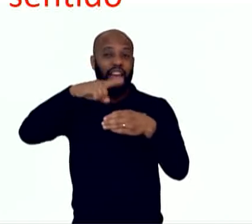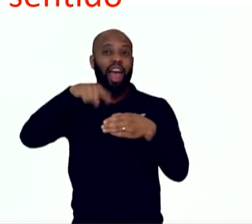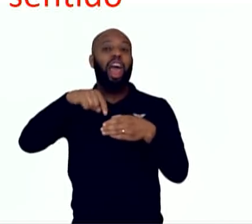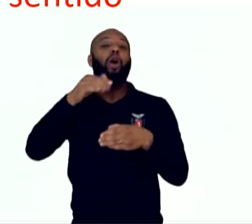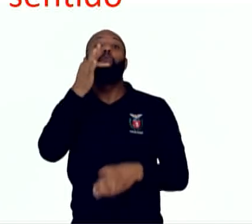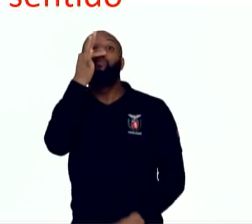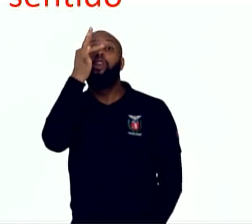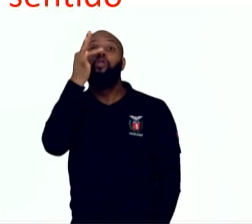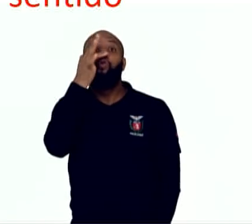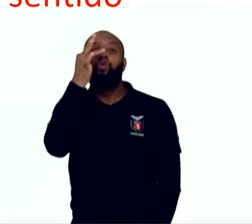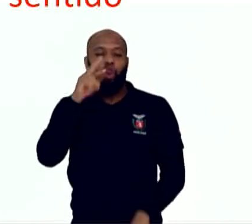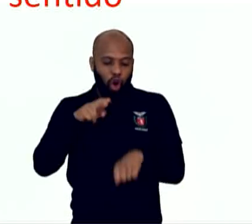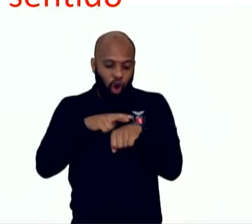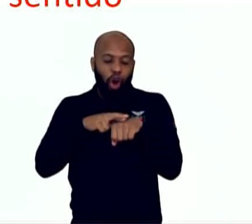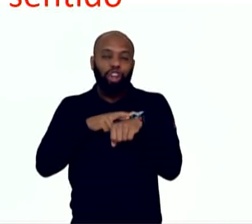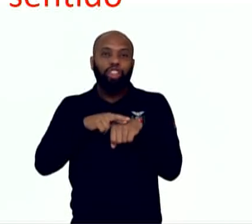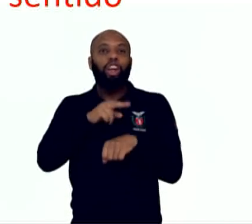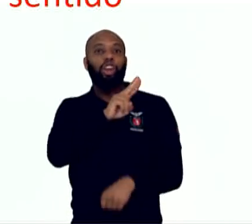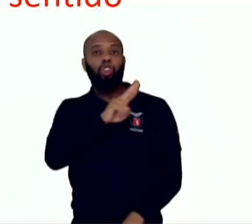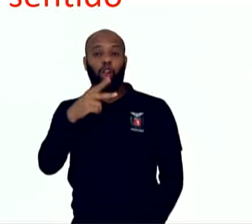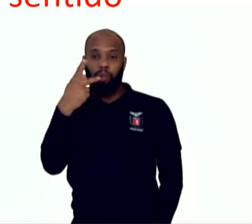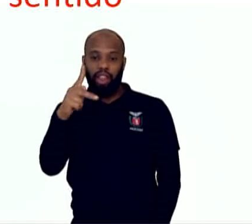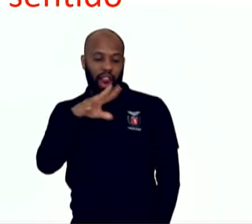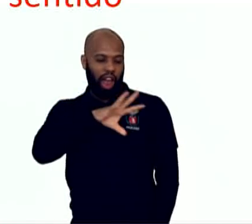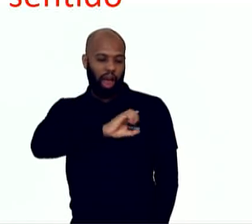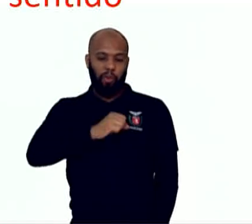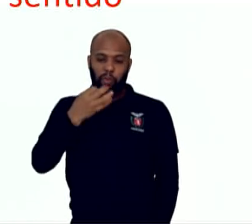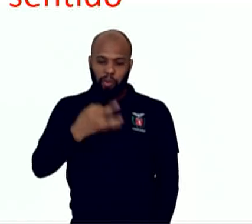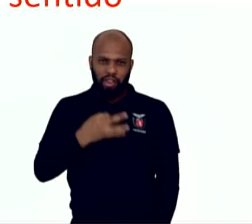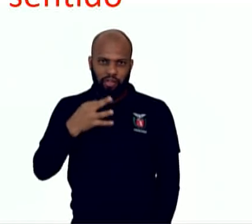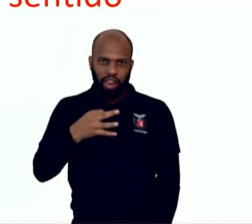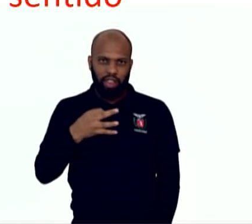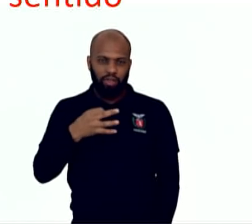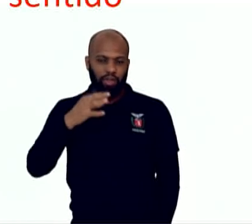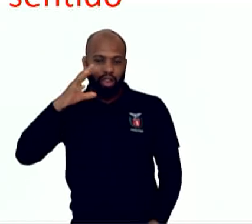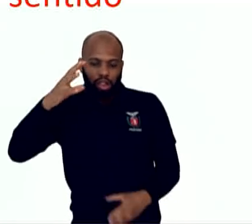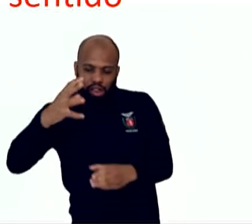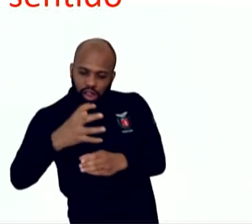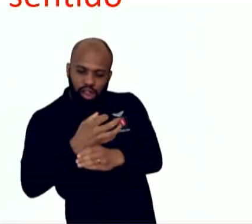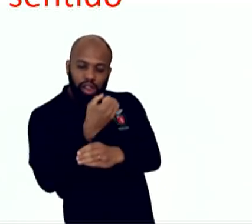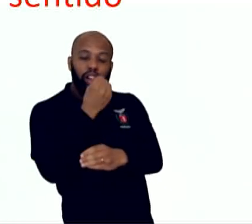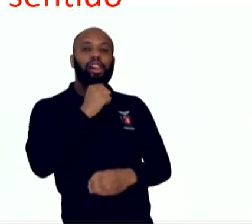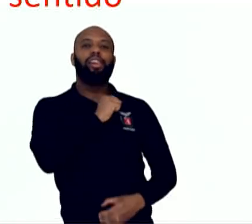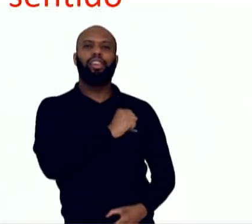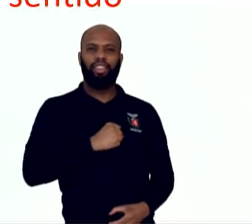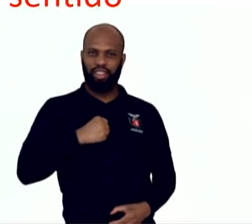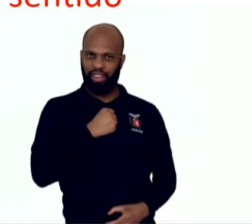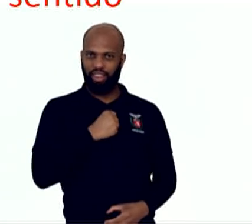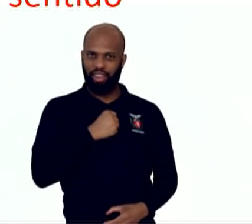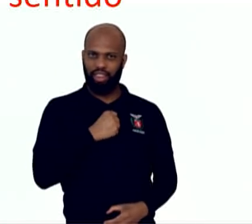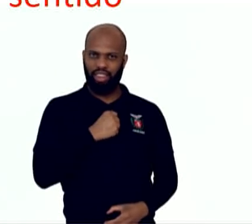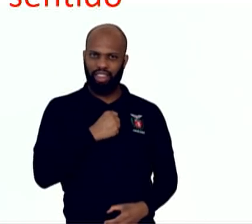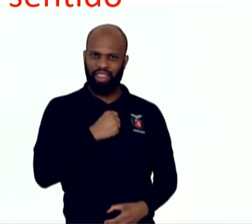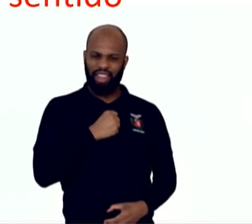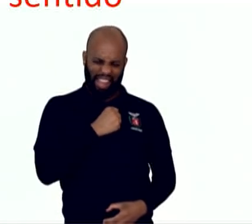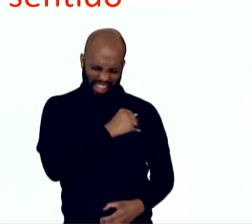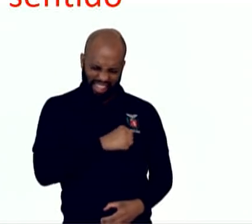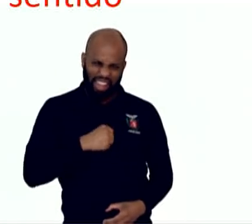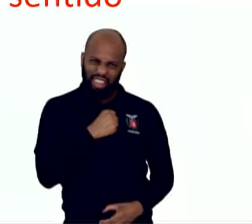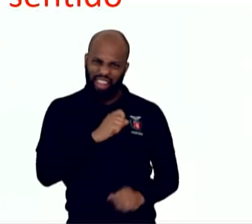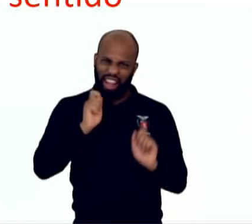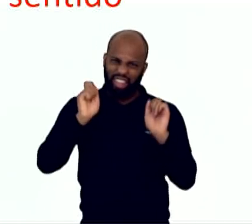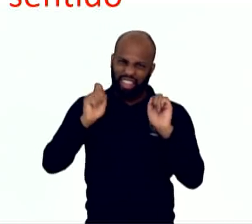sentido plantar uma flor e colher uma saudade. Por quê? Porque saudade não pode ser